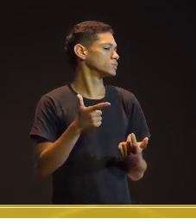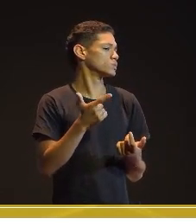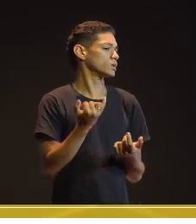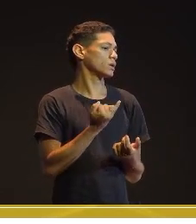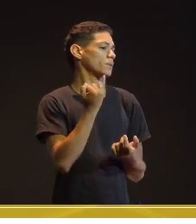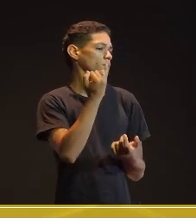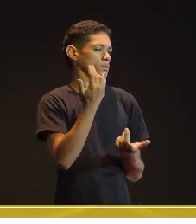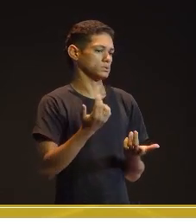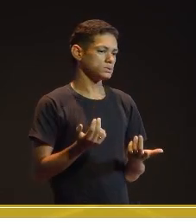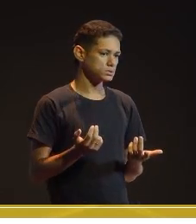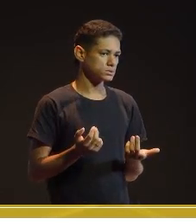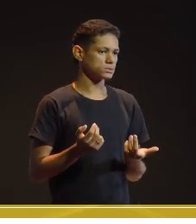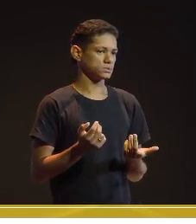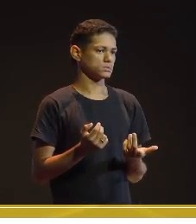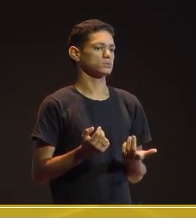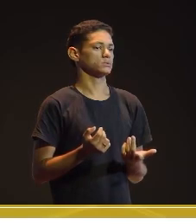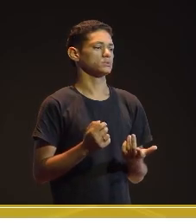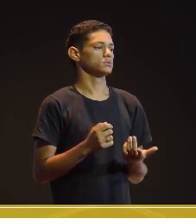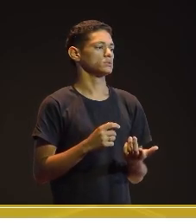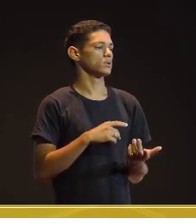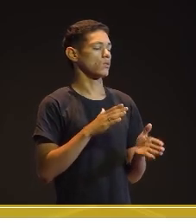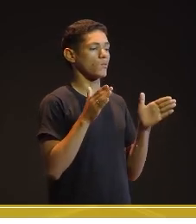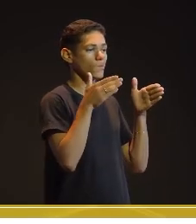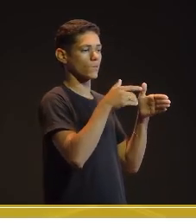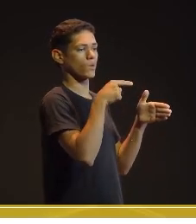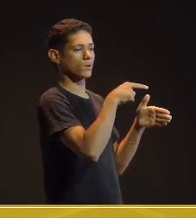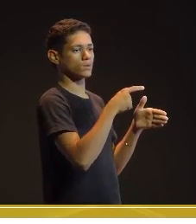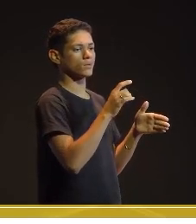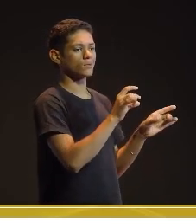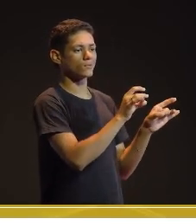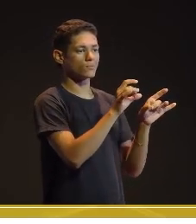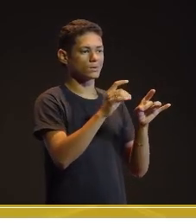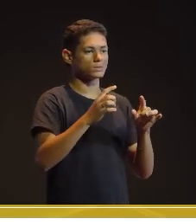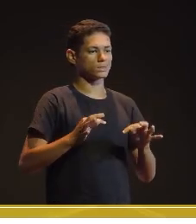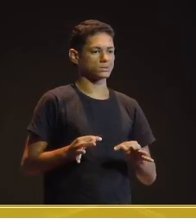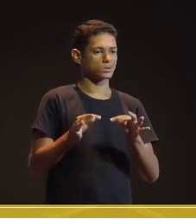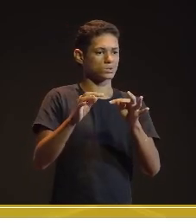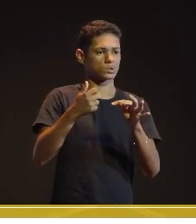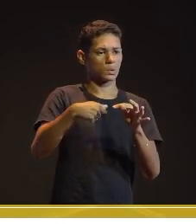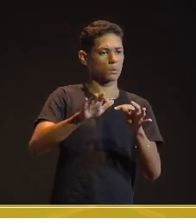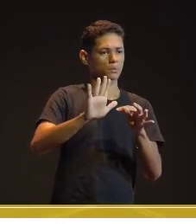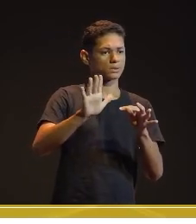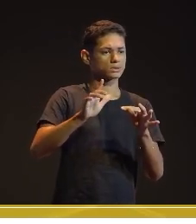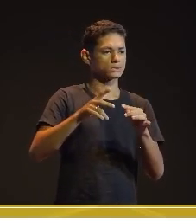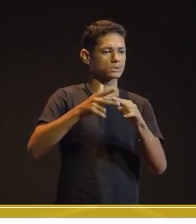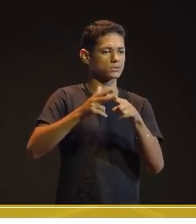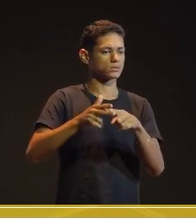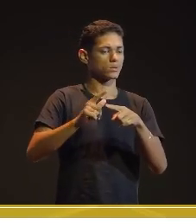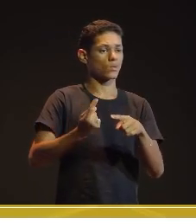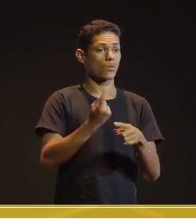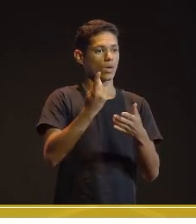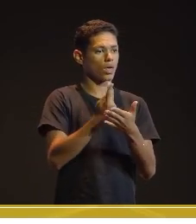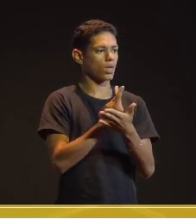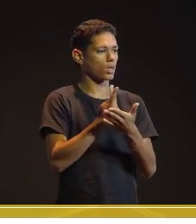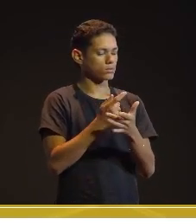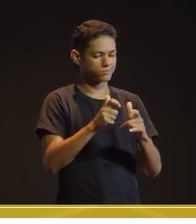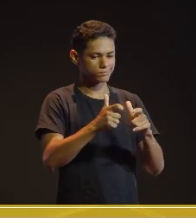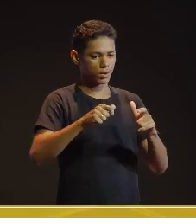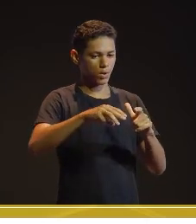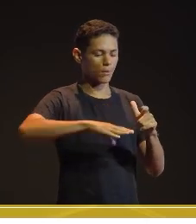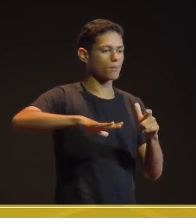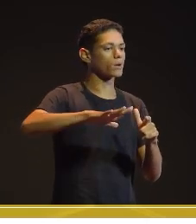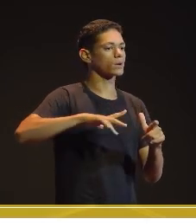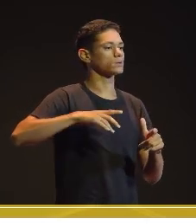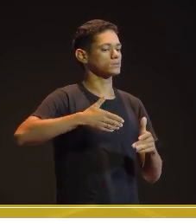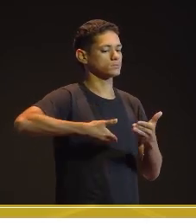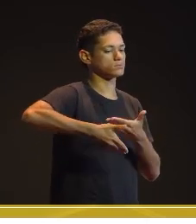irrelevante. Né? Até pelo próprio princípio da geração distribuída de vender uma tecnologia que não precisa de manutenção. Um dos grandes erros do mercado de